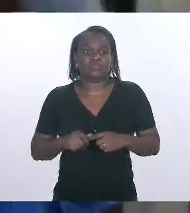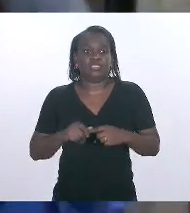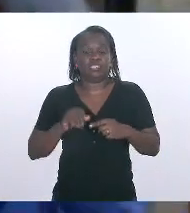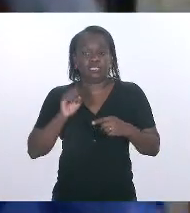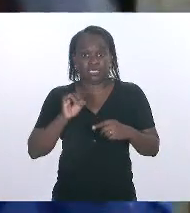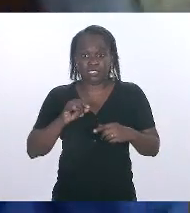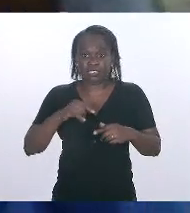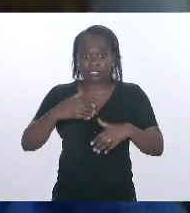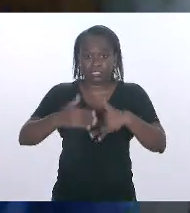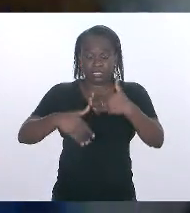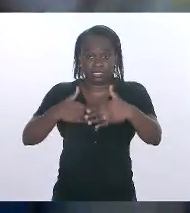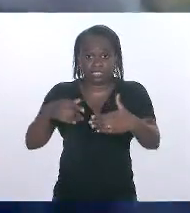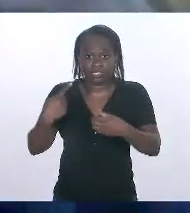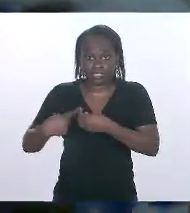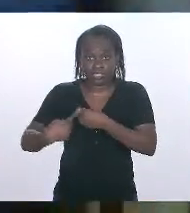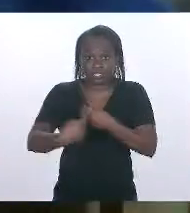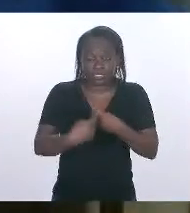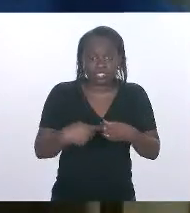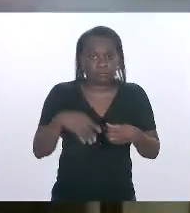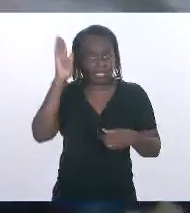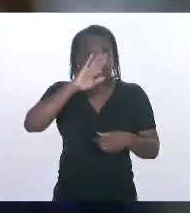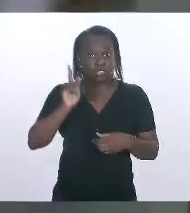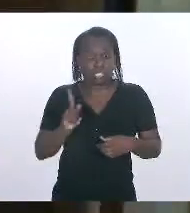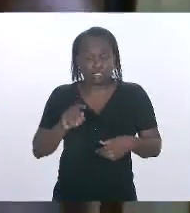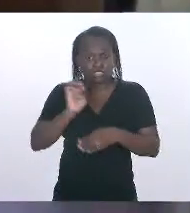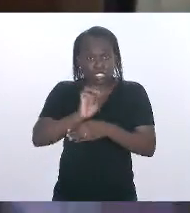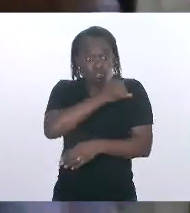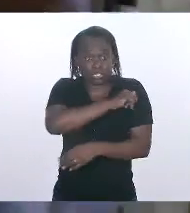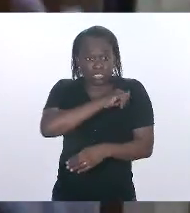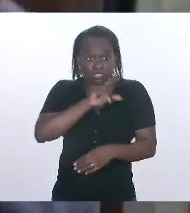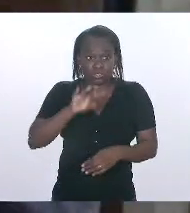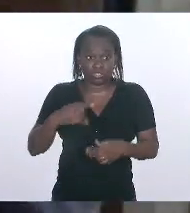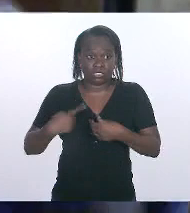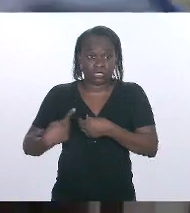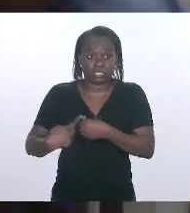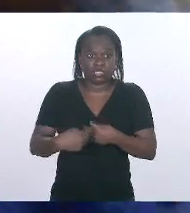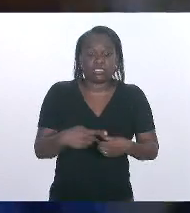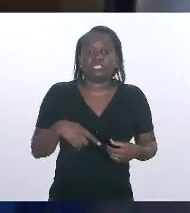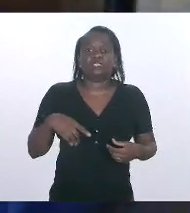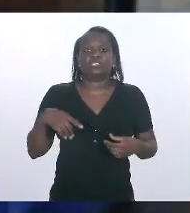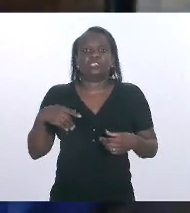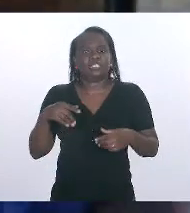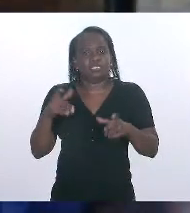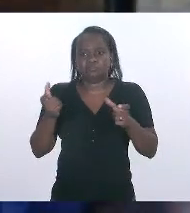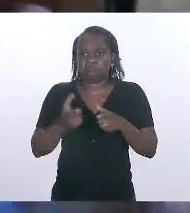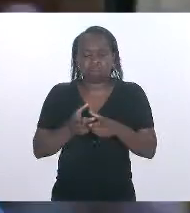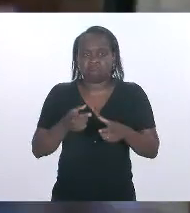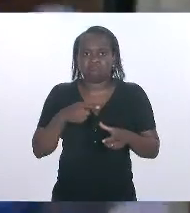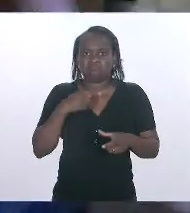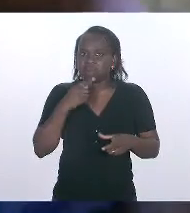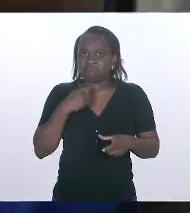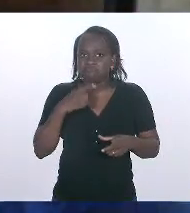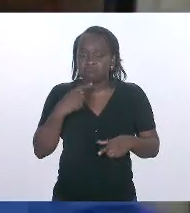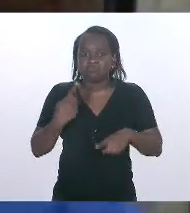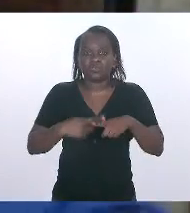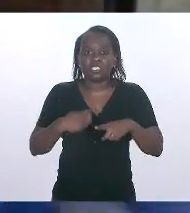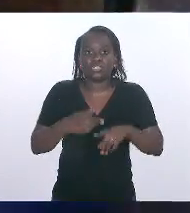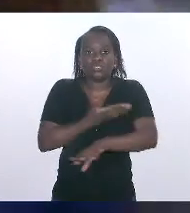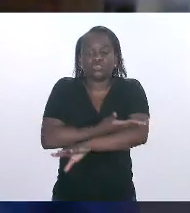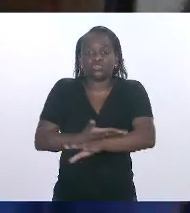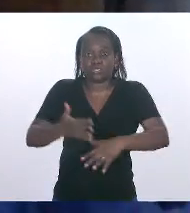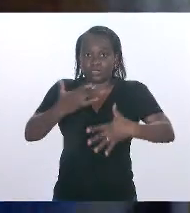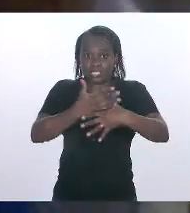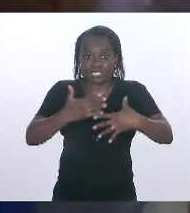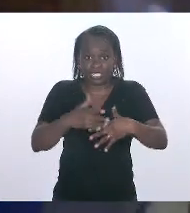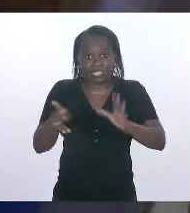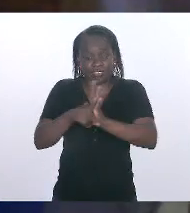para os municípios do interior, e não é do Brasil, não, do Estado, o êxito é muito pequeno, porque a natureza urbana